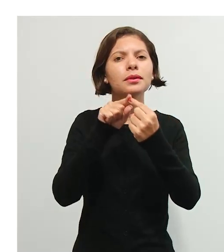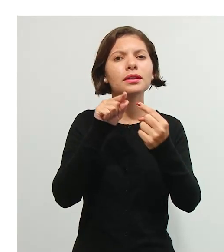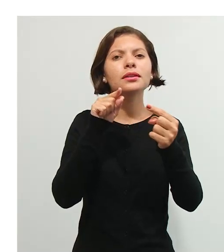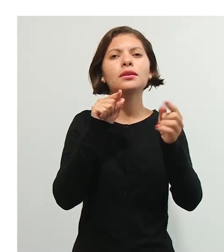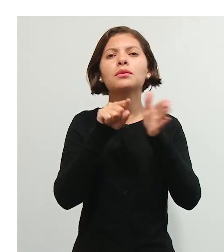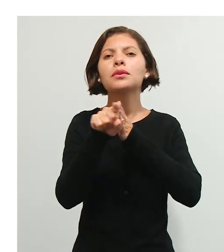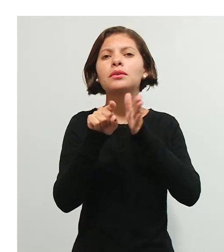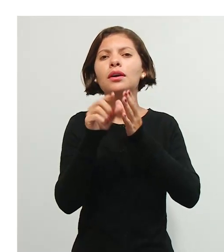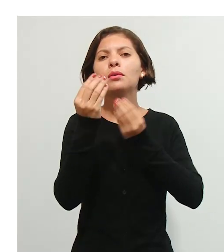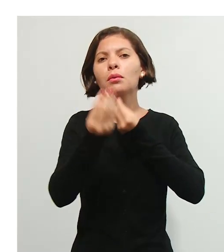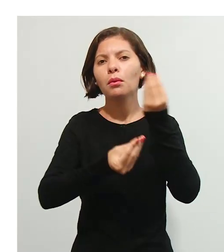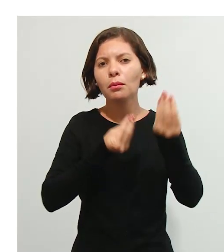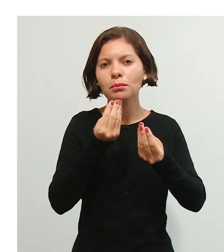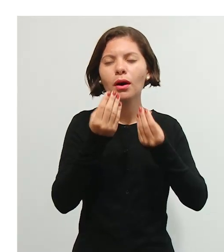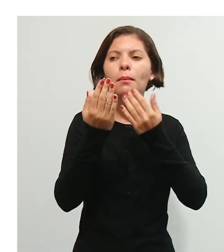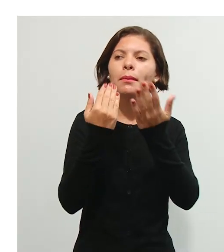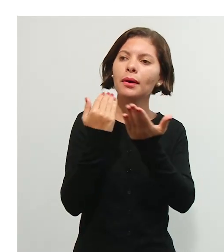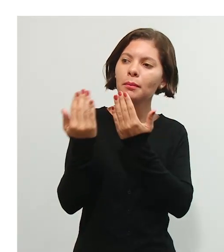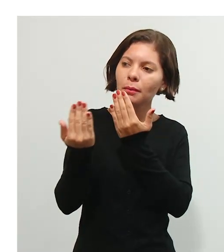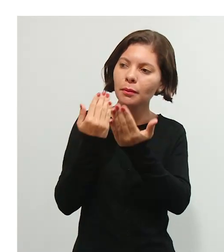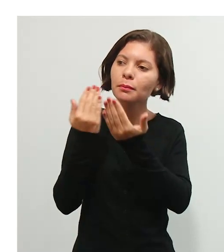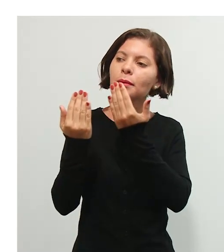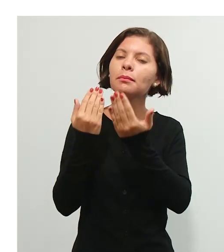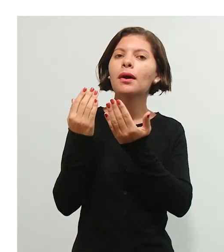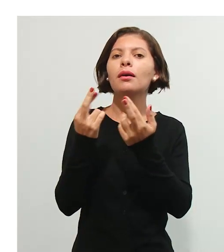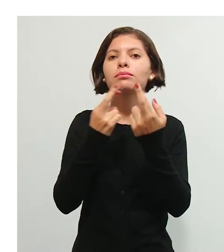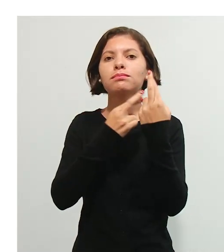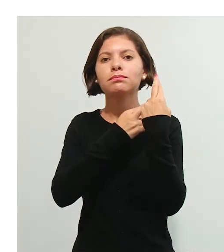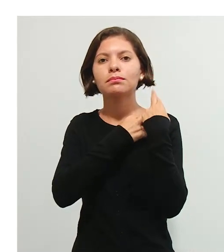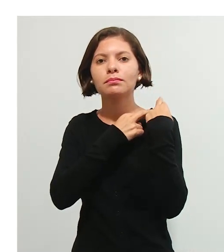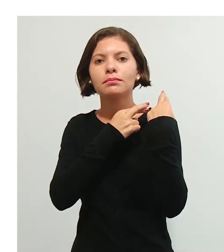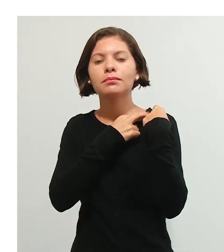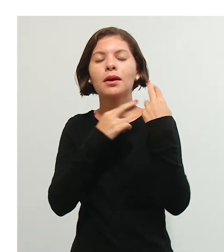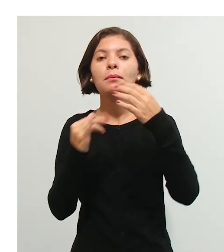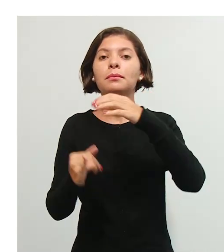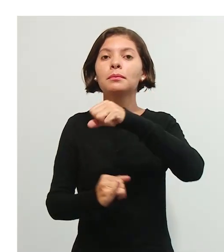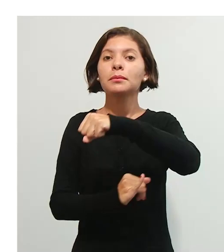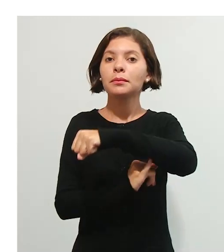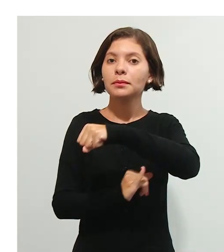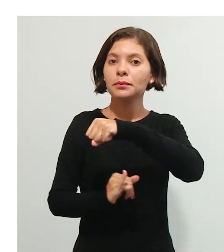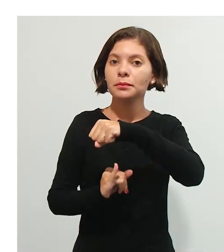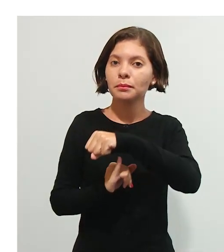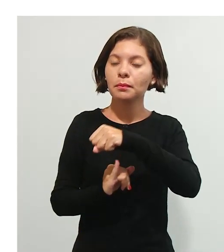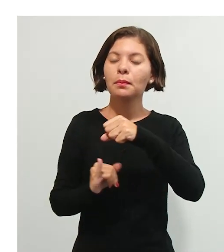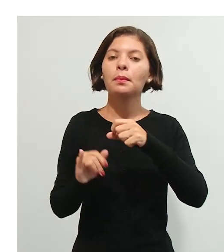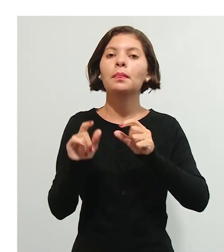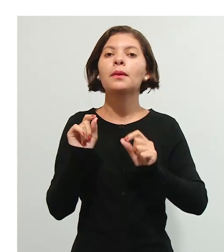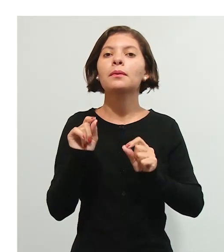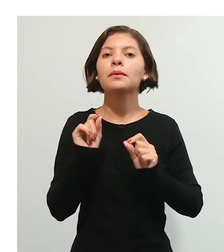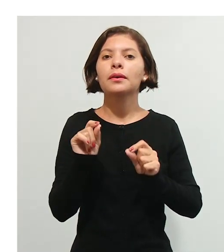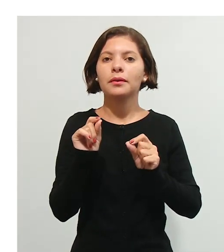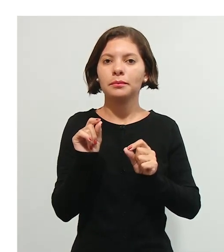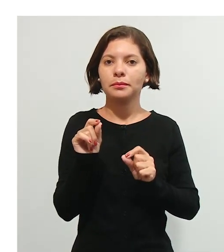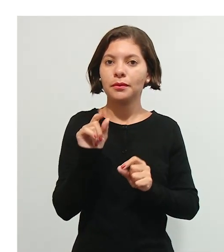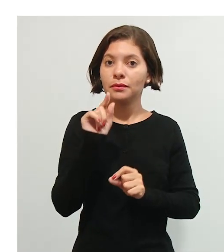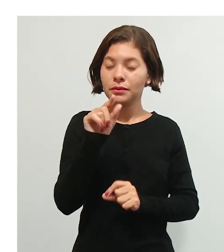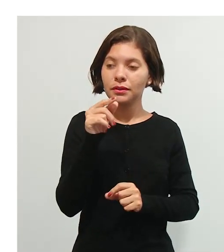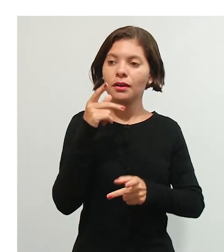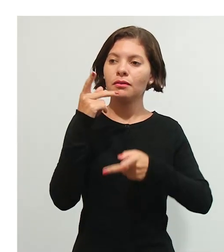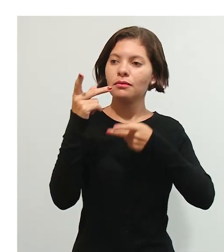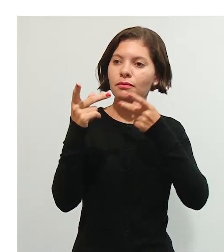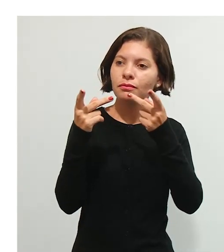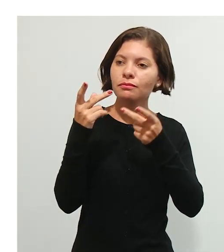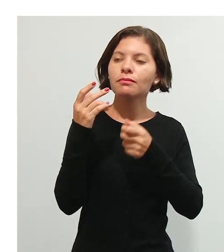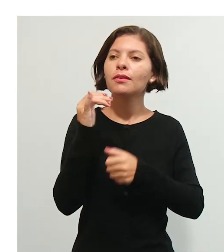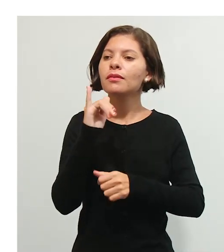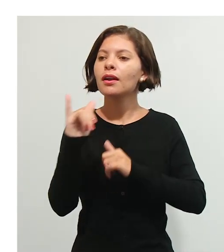do questionário converse com o responsável pela instituição para autorizar você a